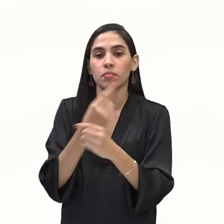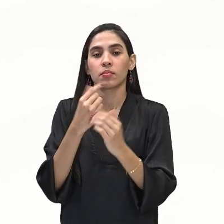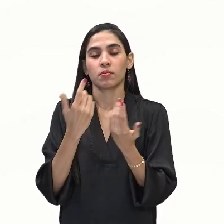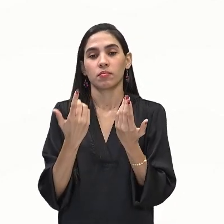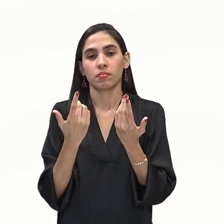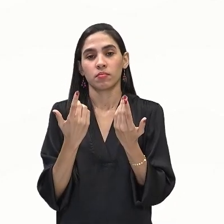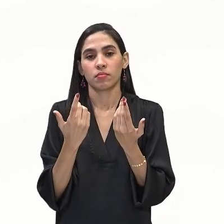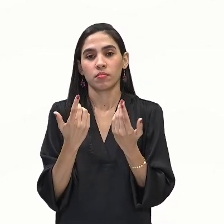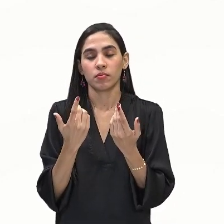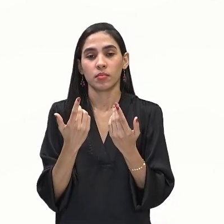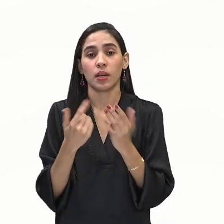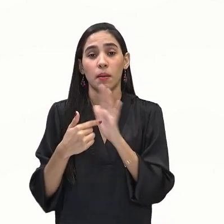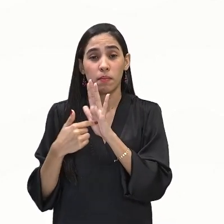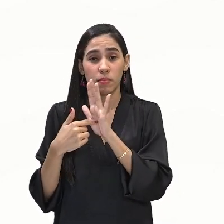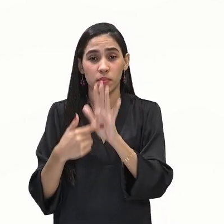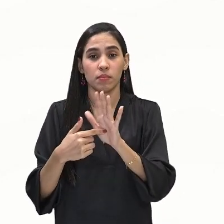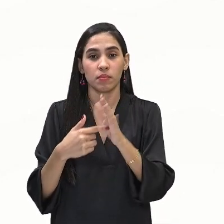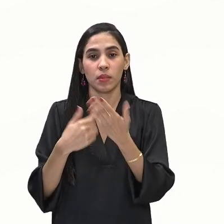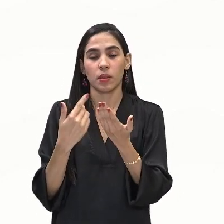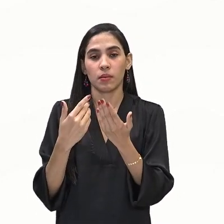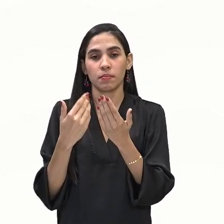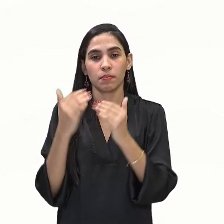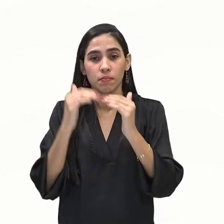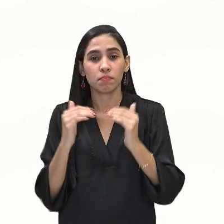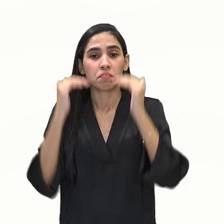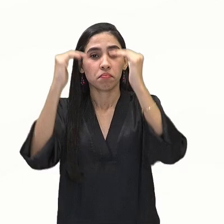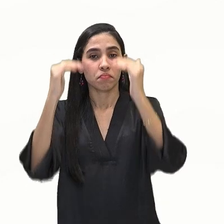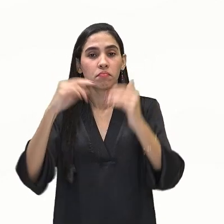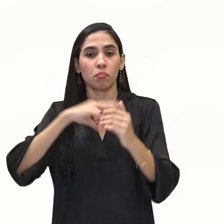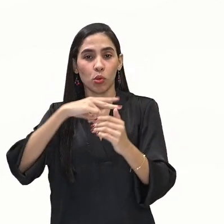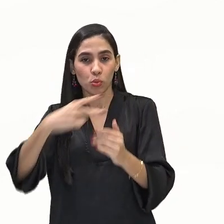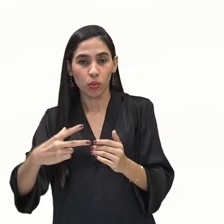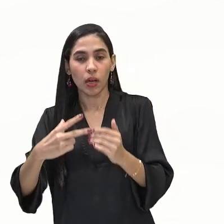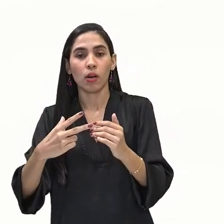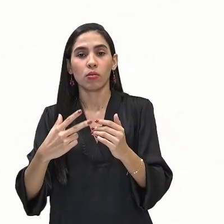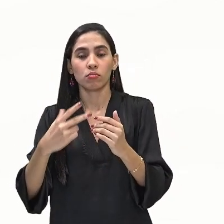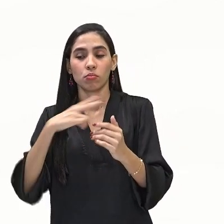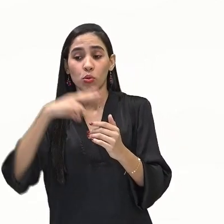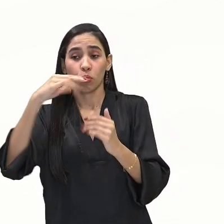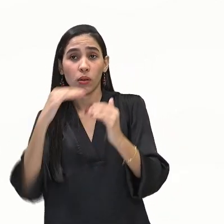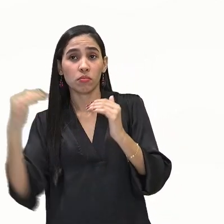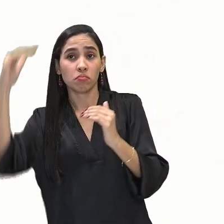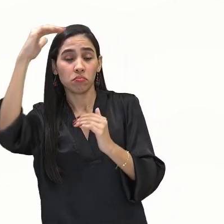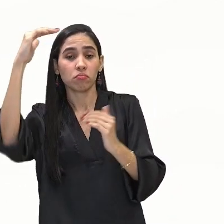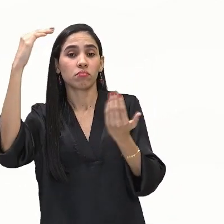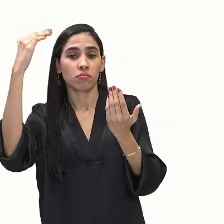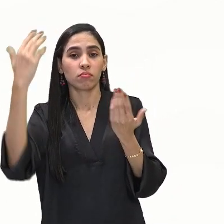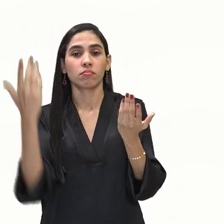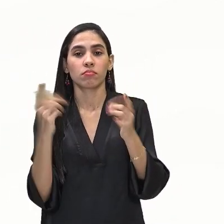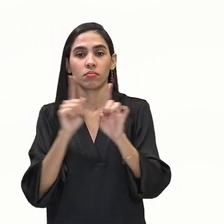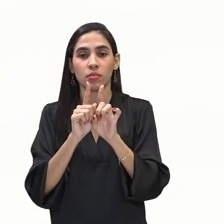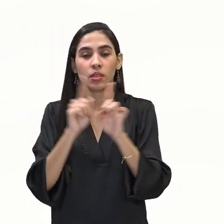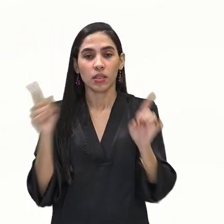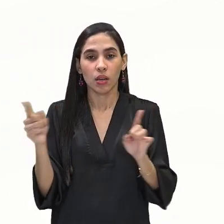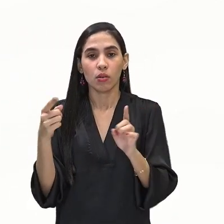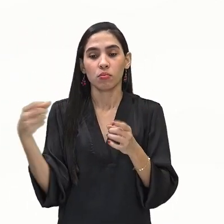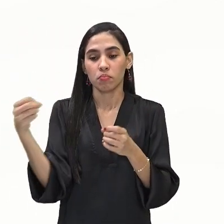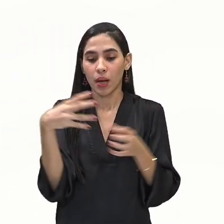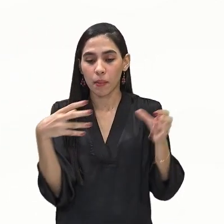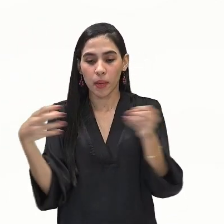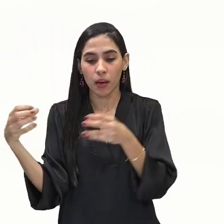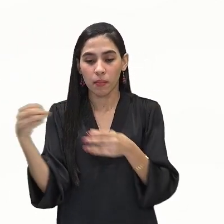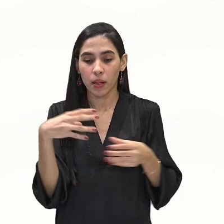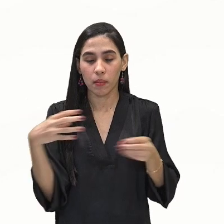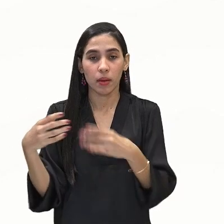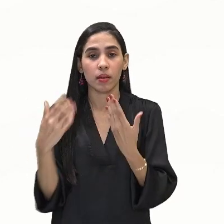né, imposta pelas metrópoles, que Portugal submetiu o Brasil. Então, esses movimentos estão surgindo, assim como